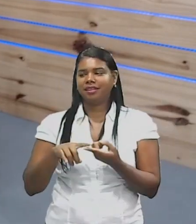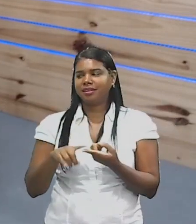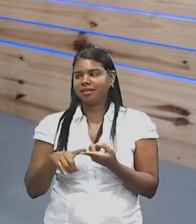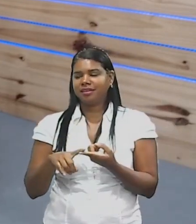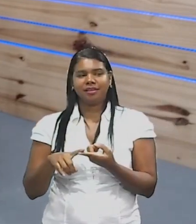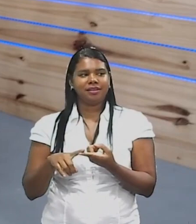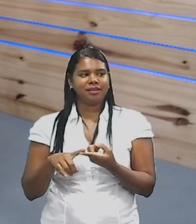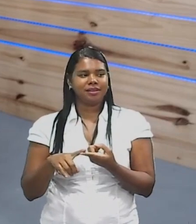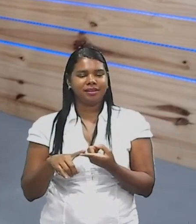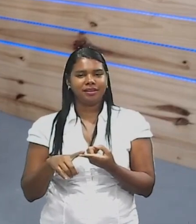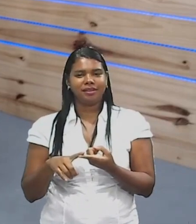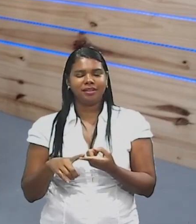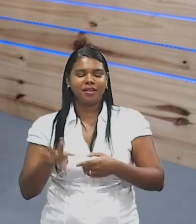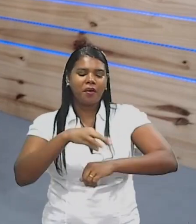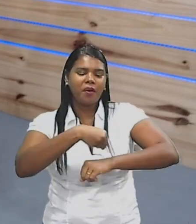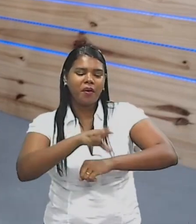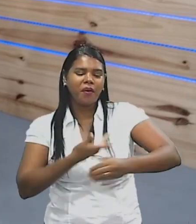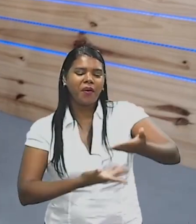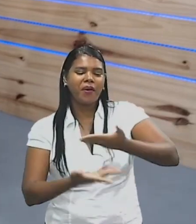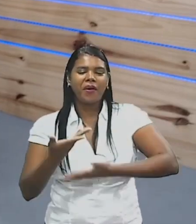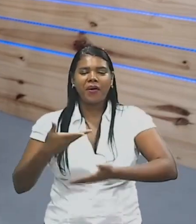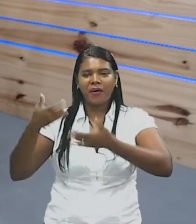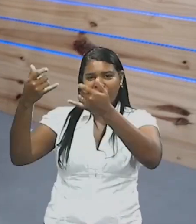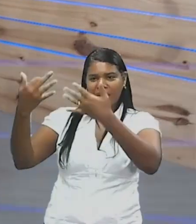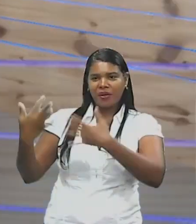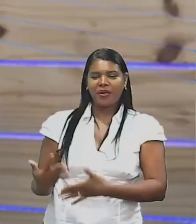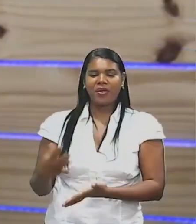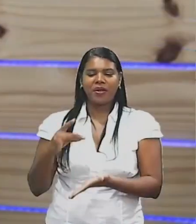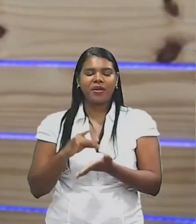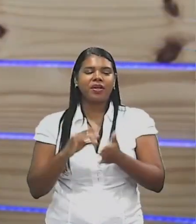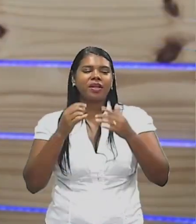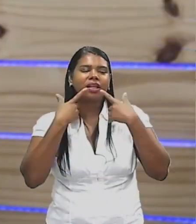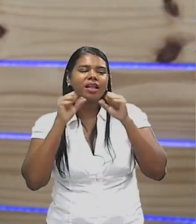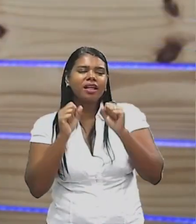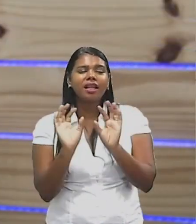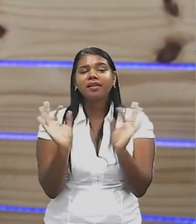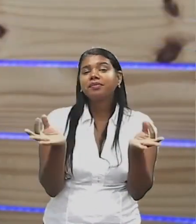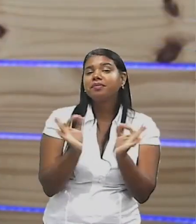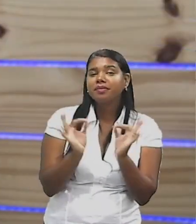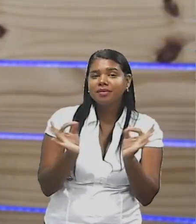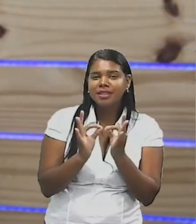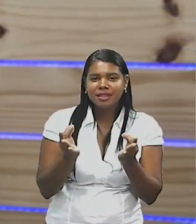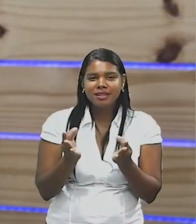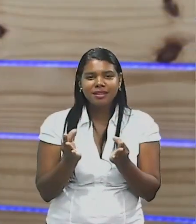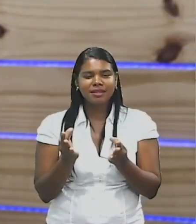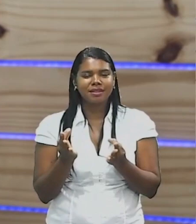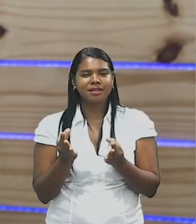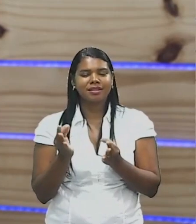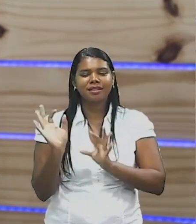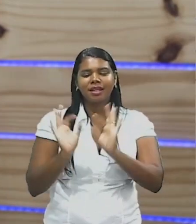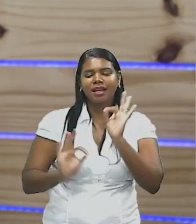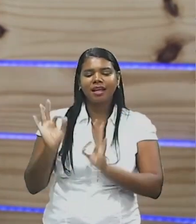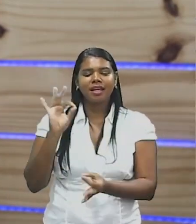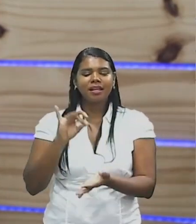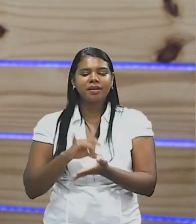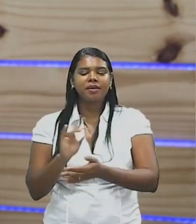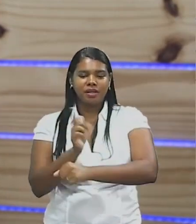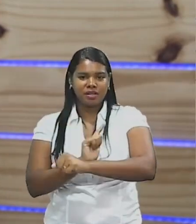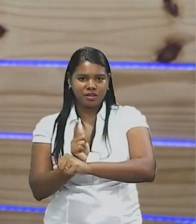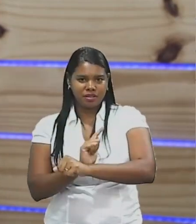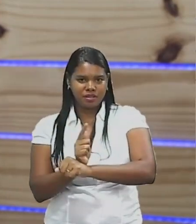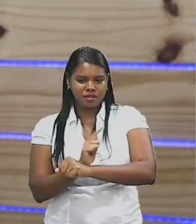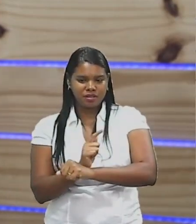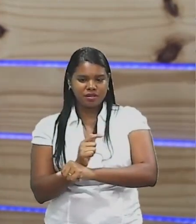e tentar contribuir e passar de uma forma com uma linguagem simples e eficiente, né, sobre gestão da